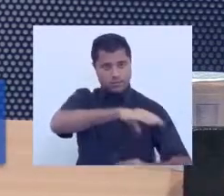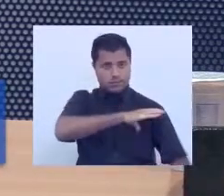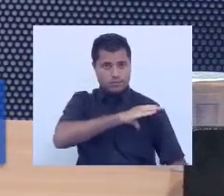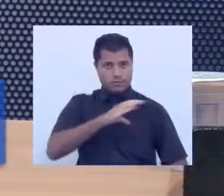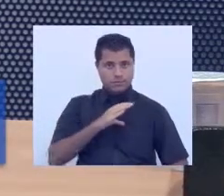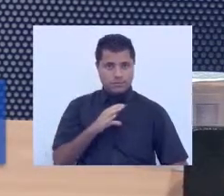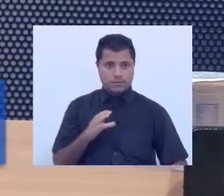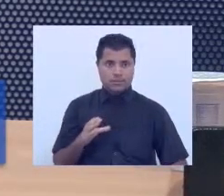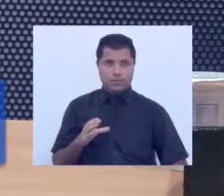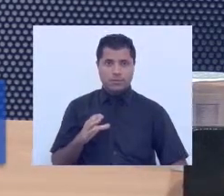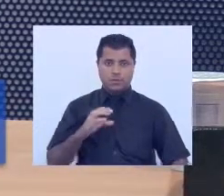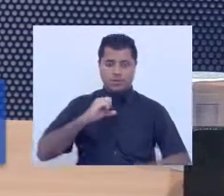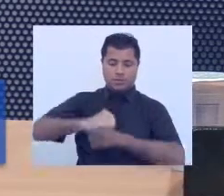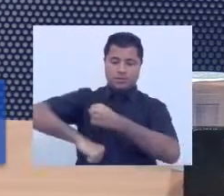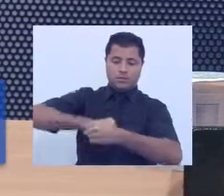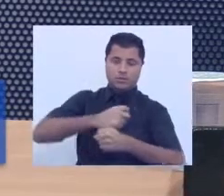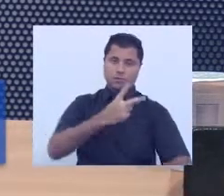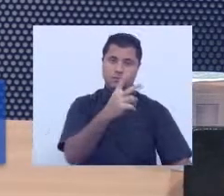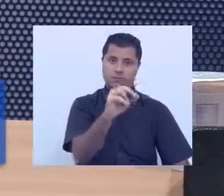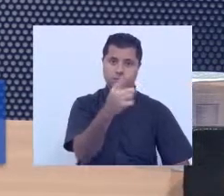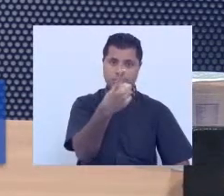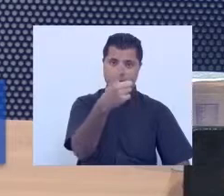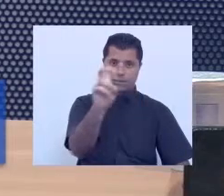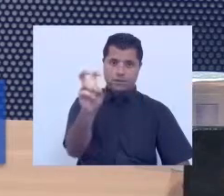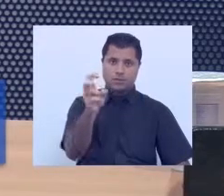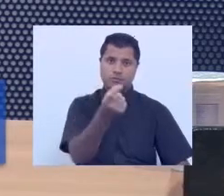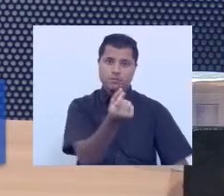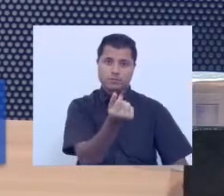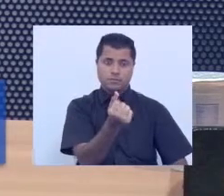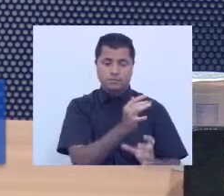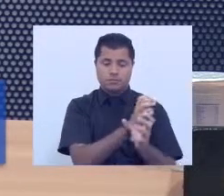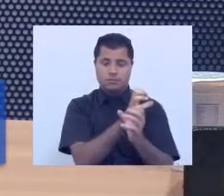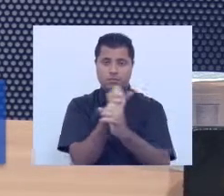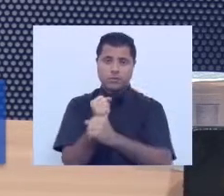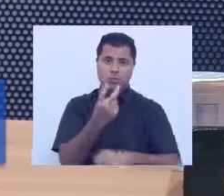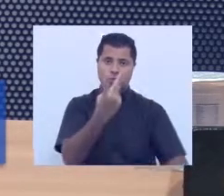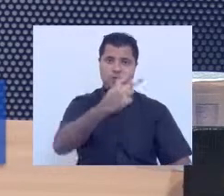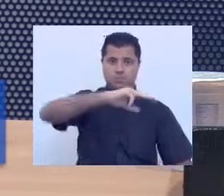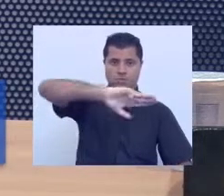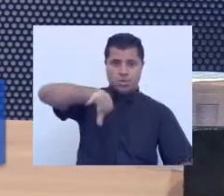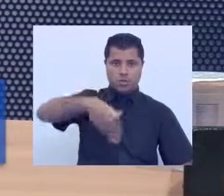vai dispor para o ano de 2015 de um valor de